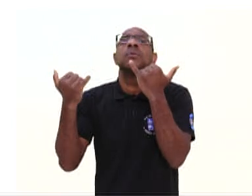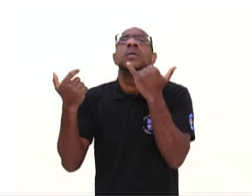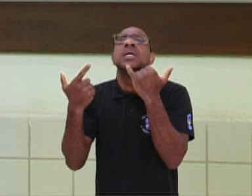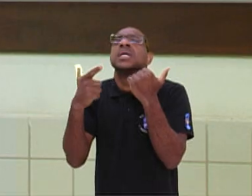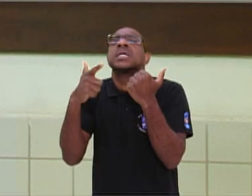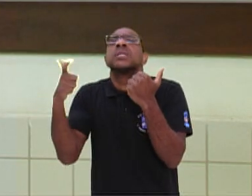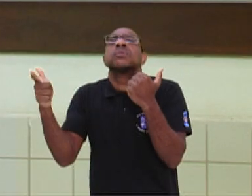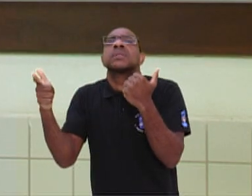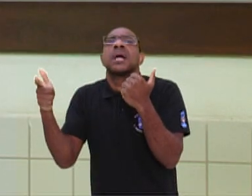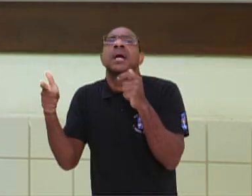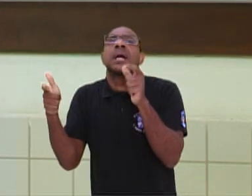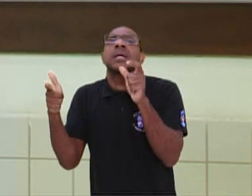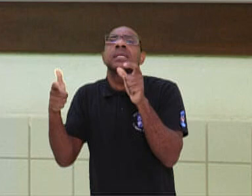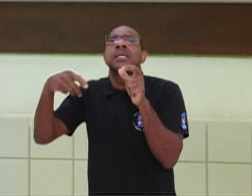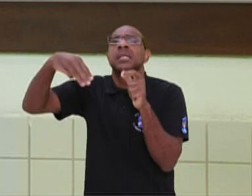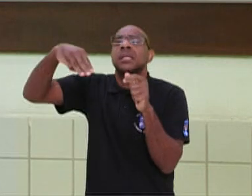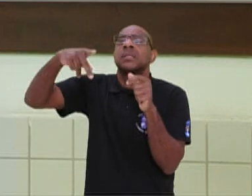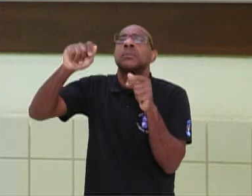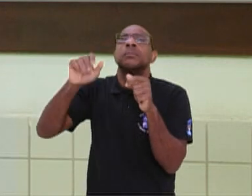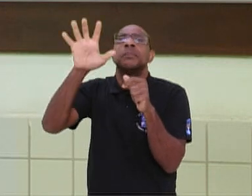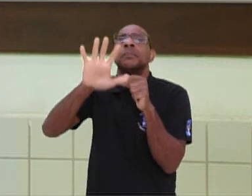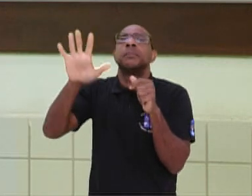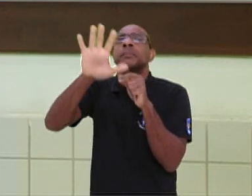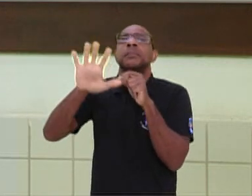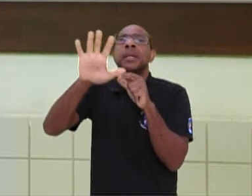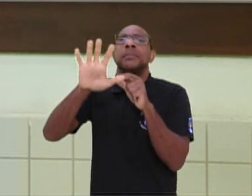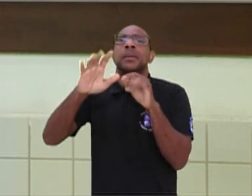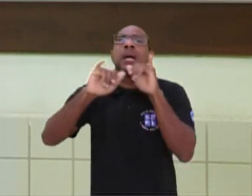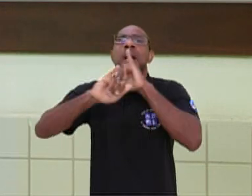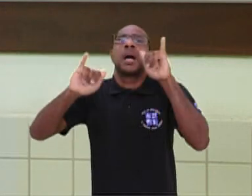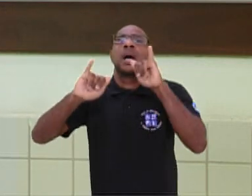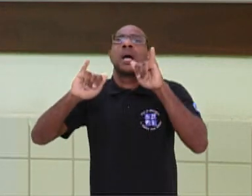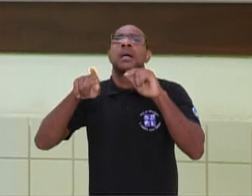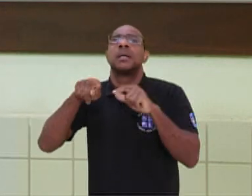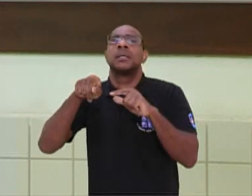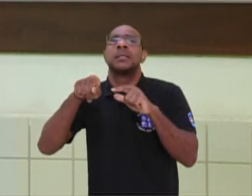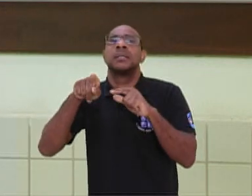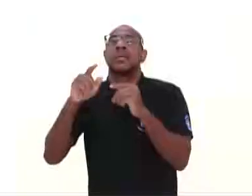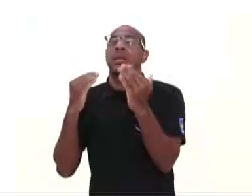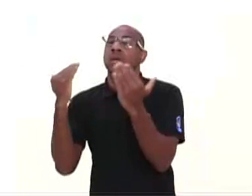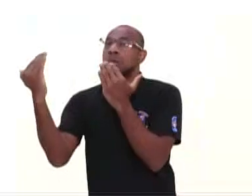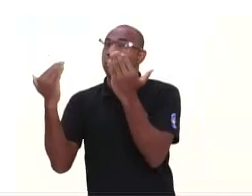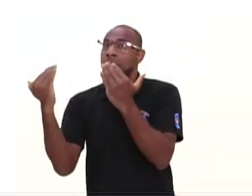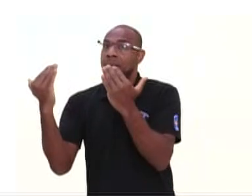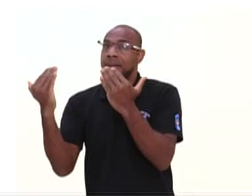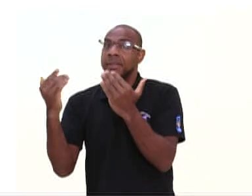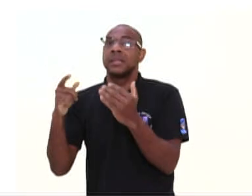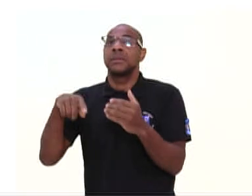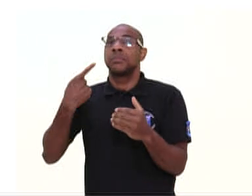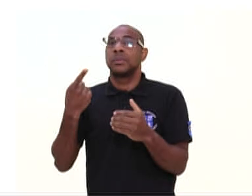no infográfico? Observem, comparem uma modalidade com a outra. Eu já volto comentando com vocês.